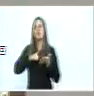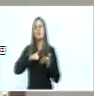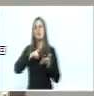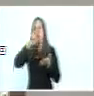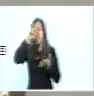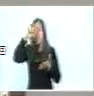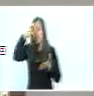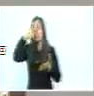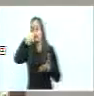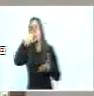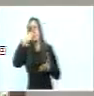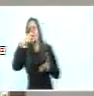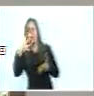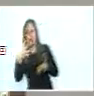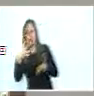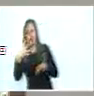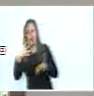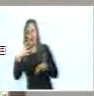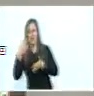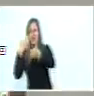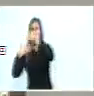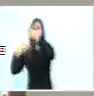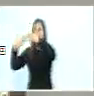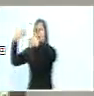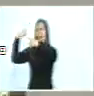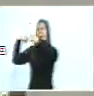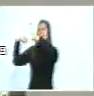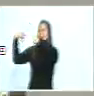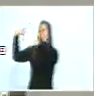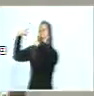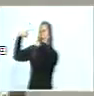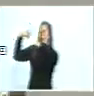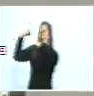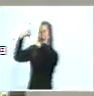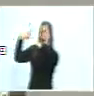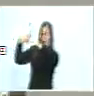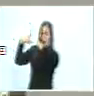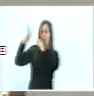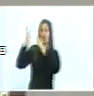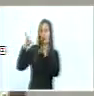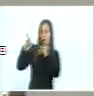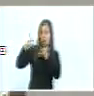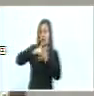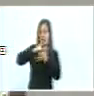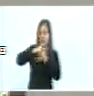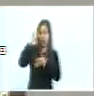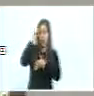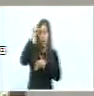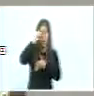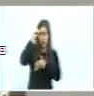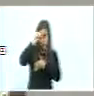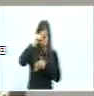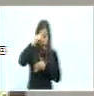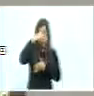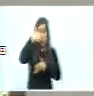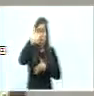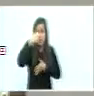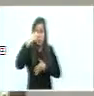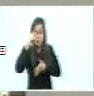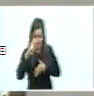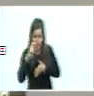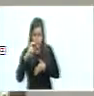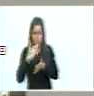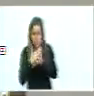2014. Então, foi feito em 2014 um grupo de trabalho para o nosso plano de carreira. Em outubro de 2015, nós